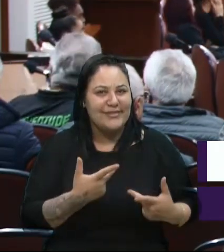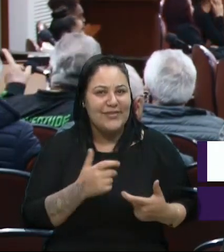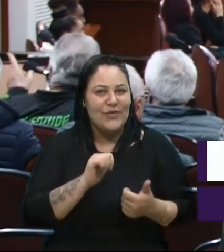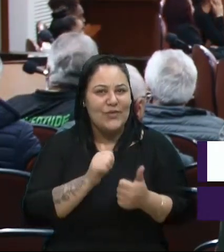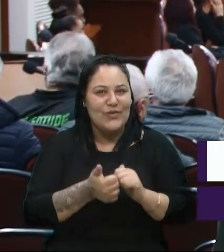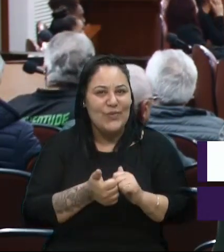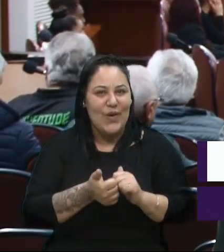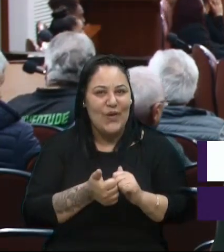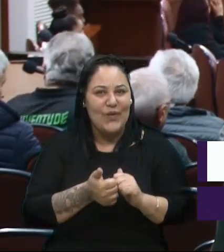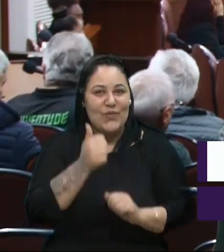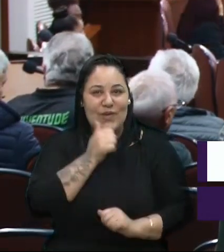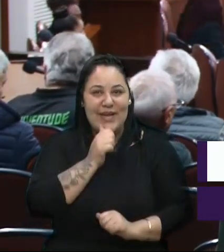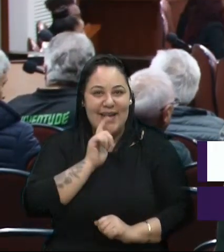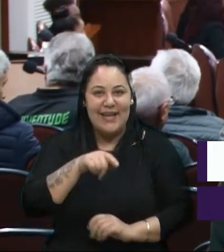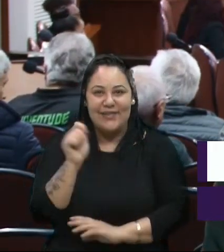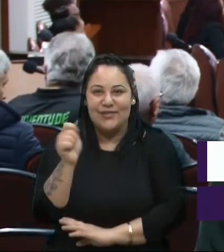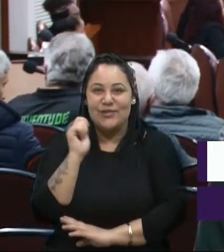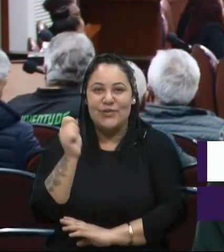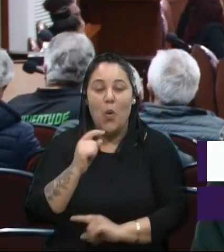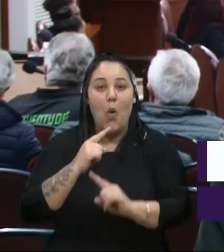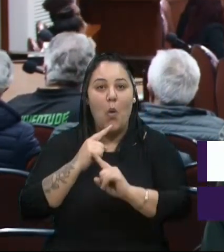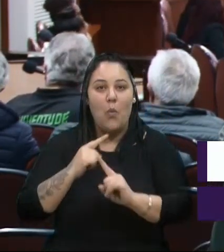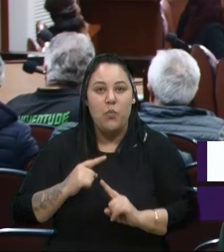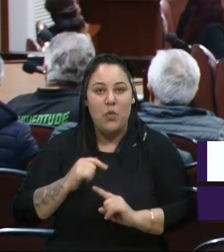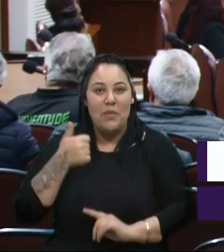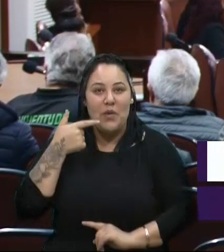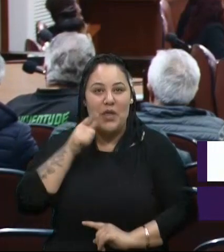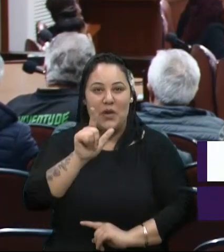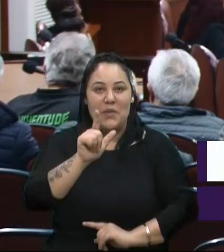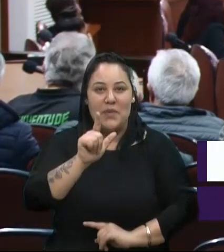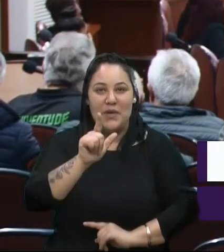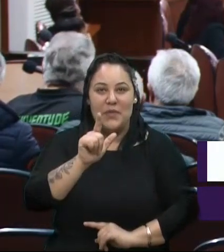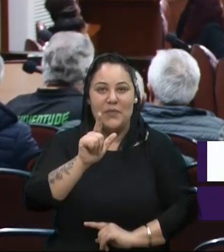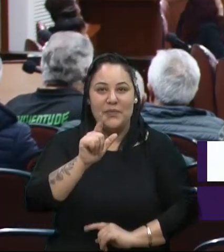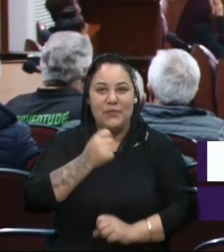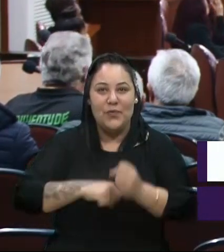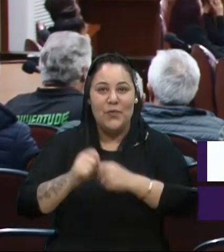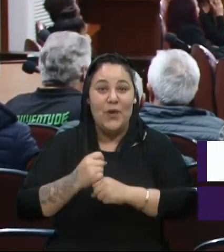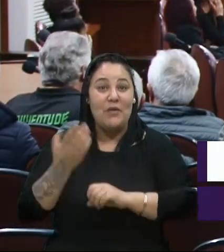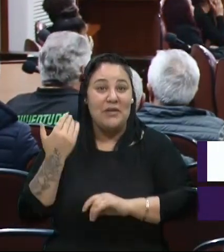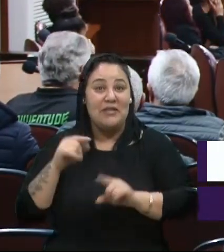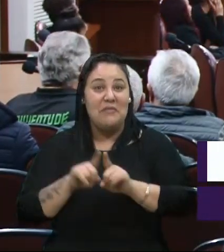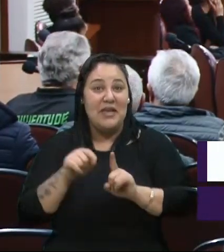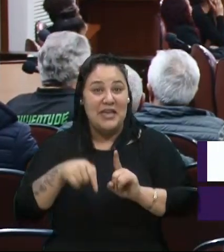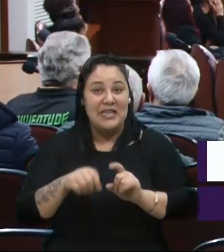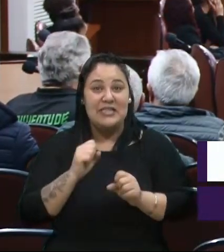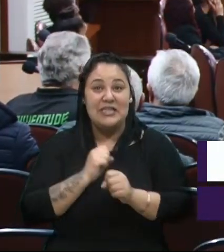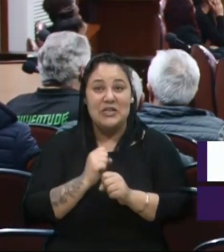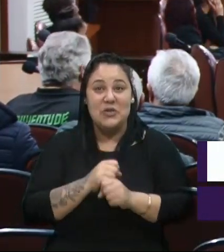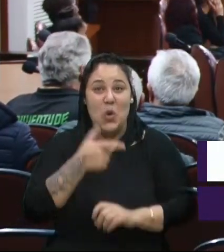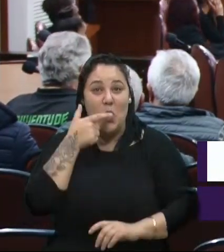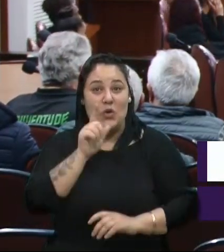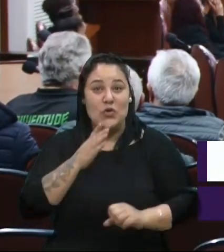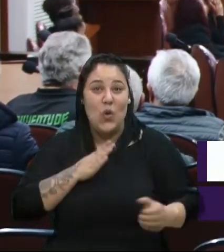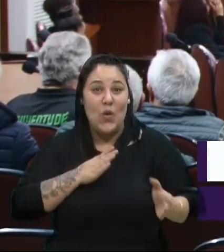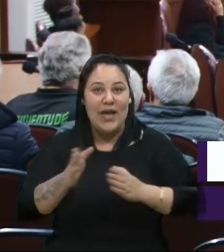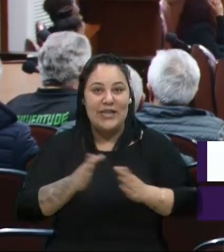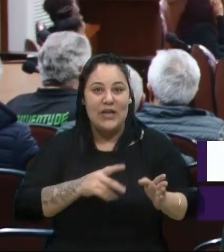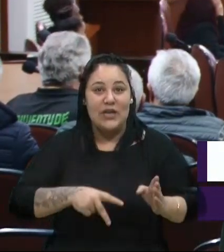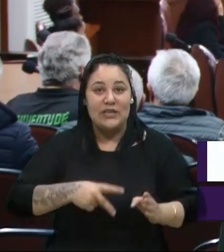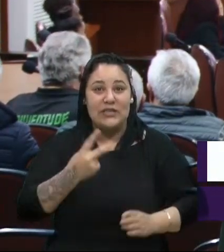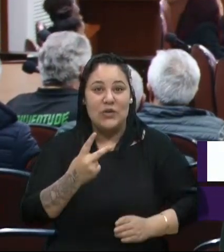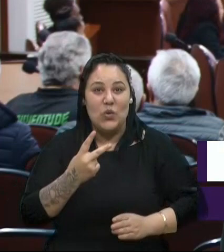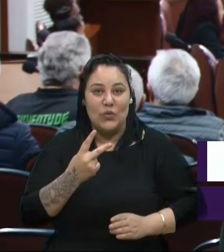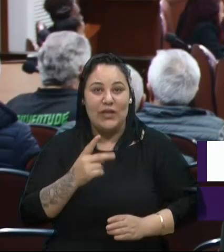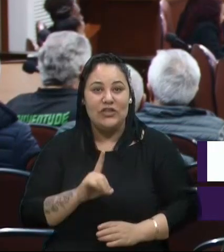no Rio Grande do Sul. Foi campeão do interior no Gauchão do ano passado e esse ano conquistou o acesso à segunda divisão do Campeonato Brasileiro de